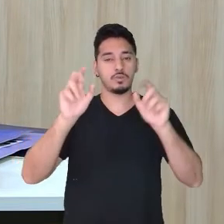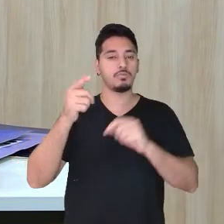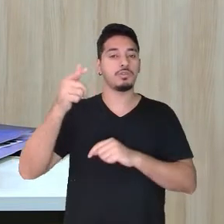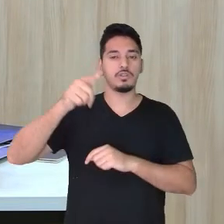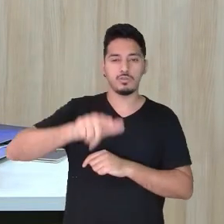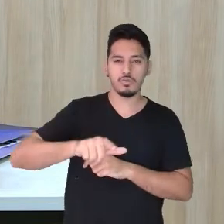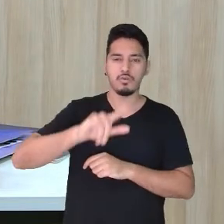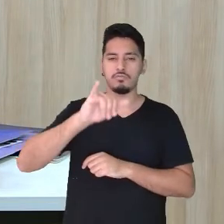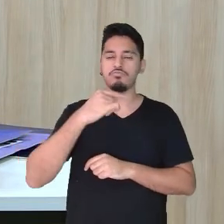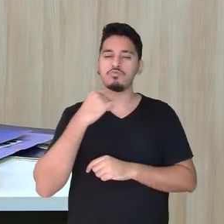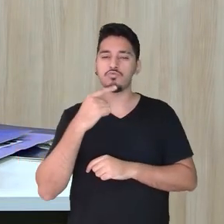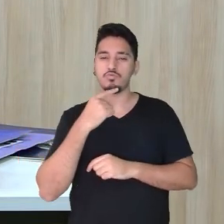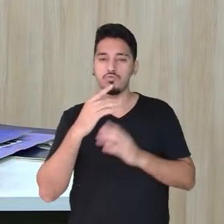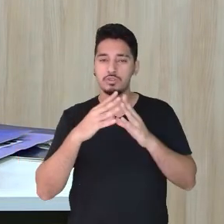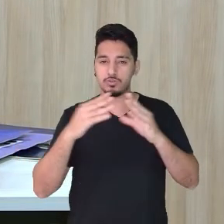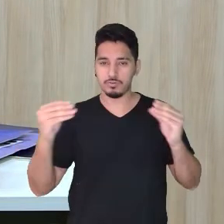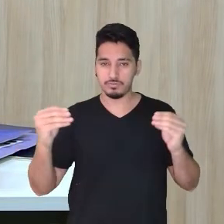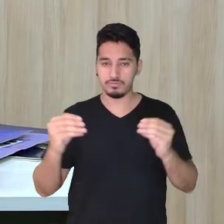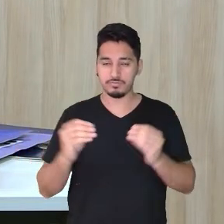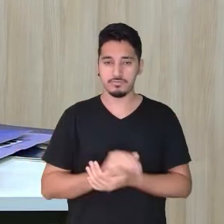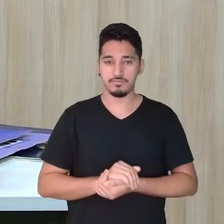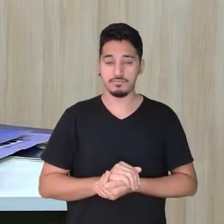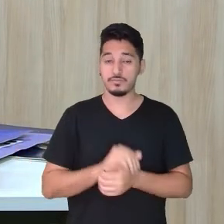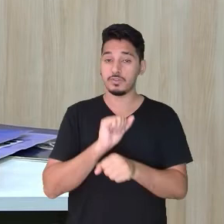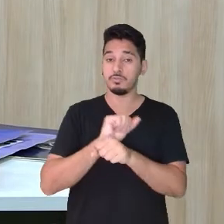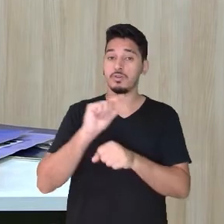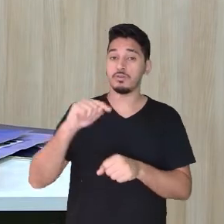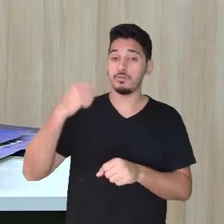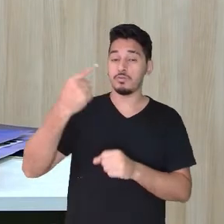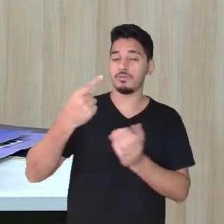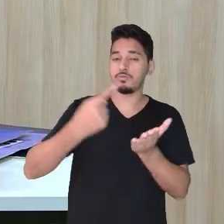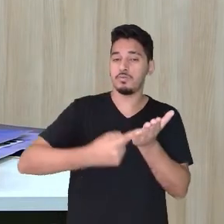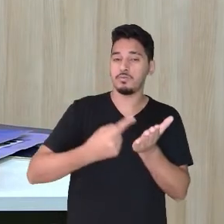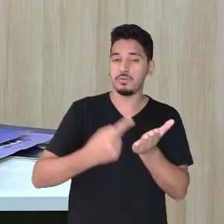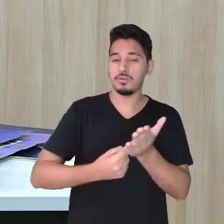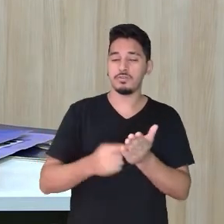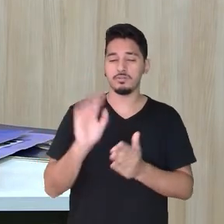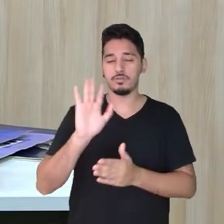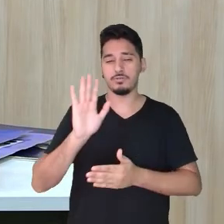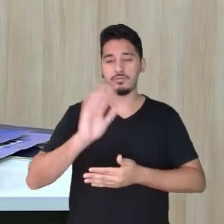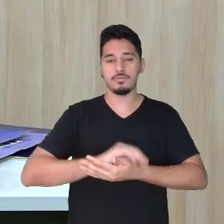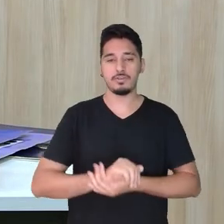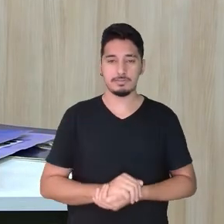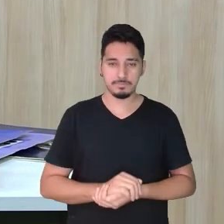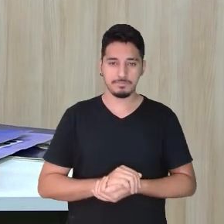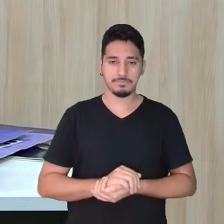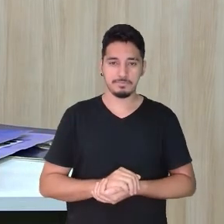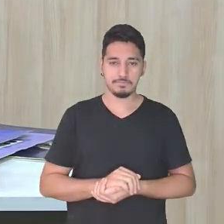vez ou de tirar a sua dúvida. Te aguardo no nosso próximo momento. Até lá!